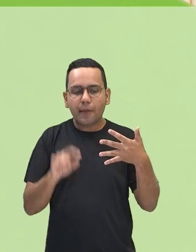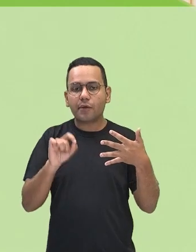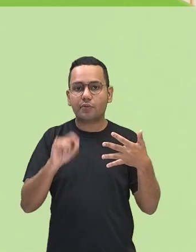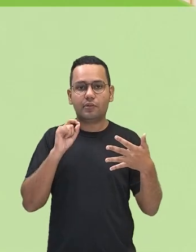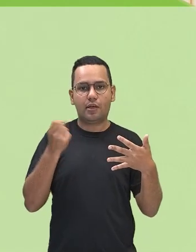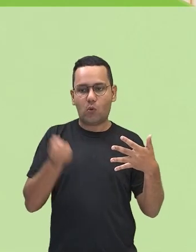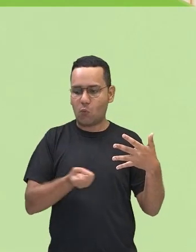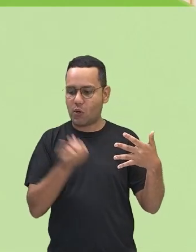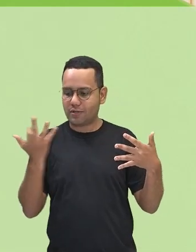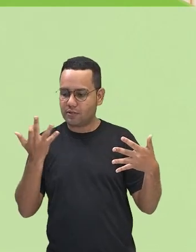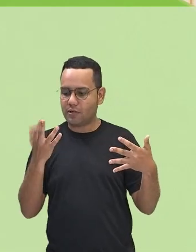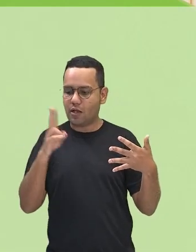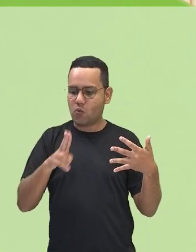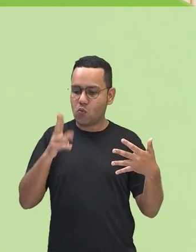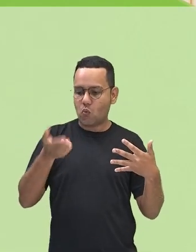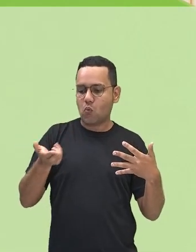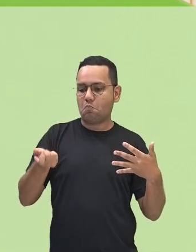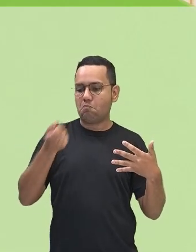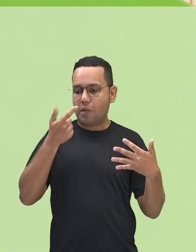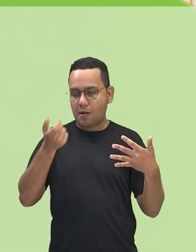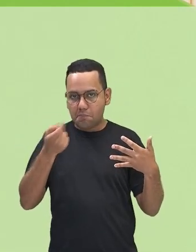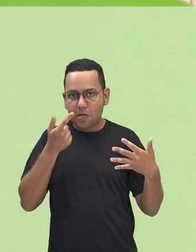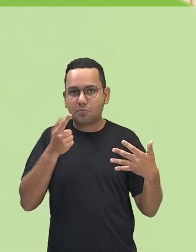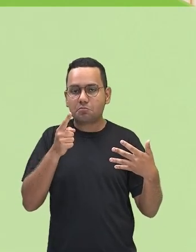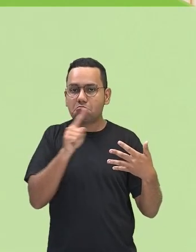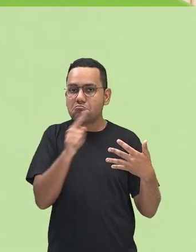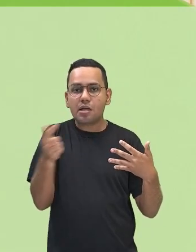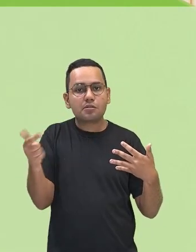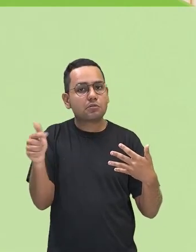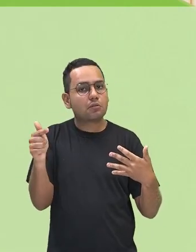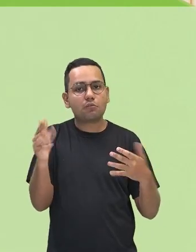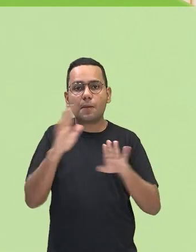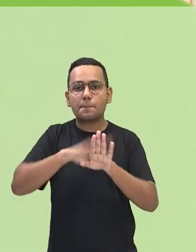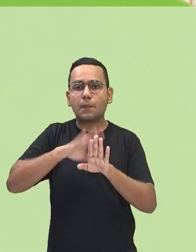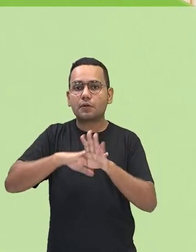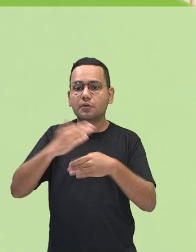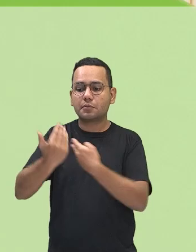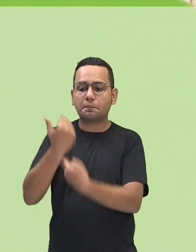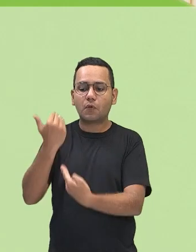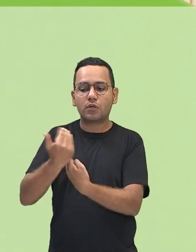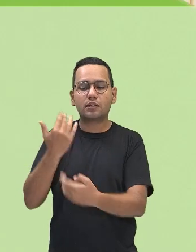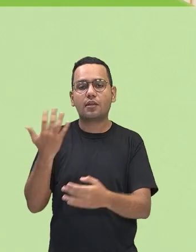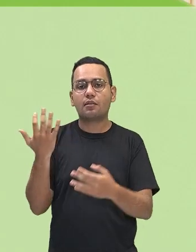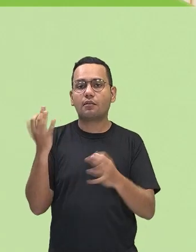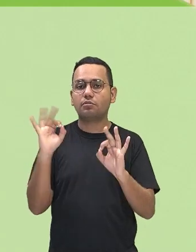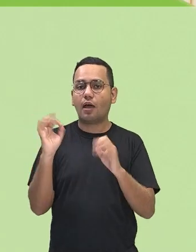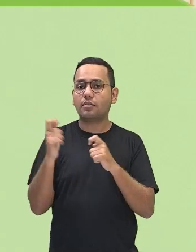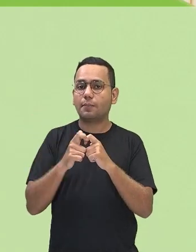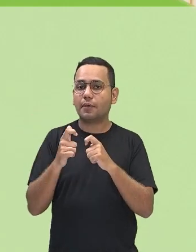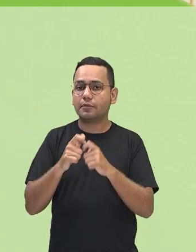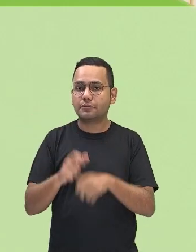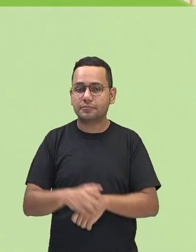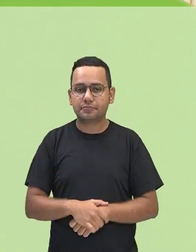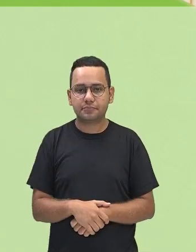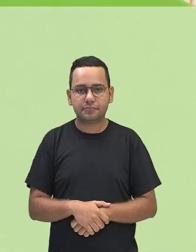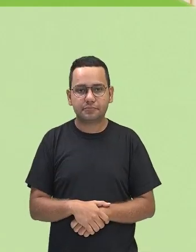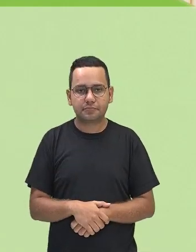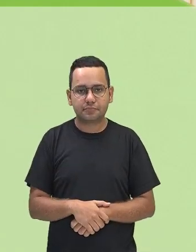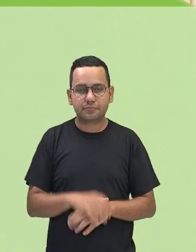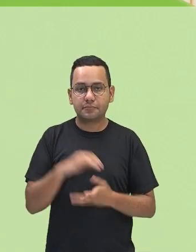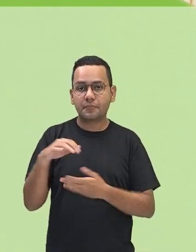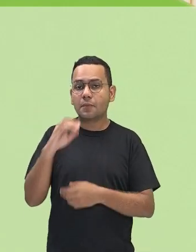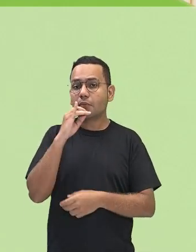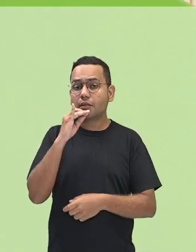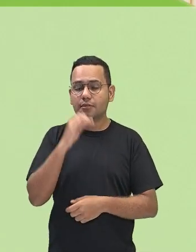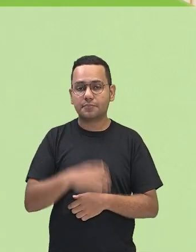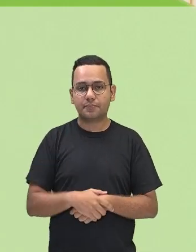de medicamentos, né, sem orientação médica. Você já percebeu lá que quando você vai no médico, tem